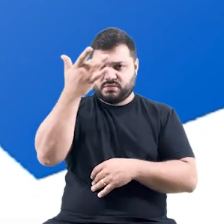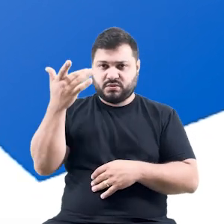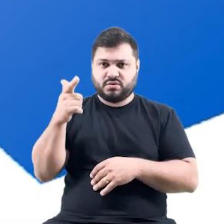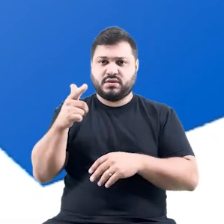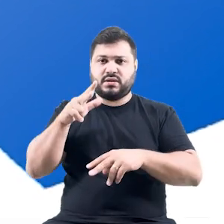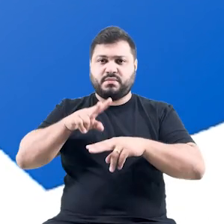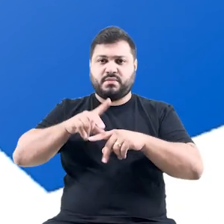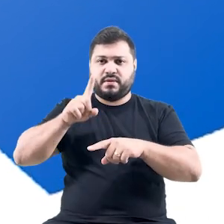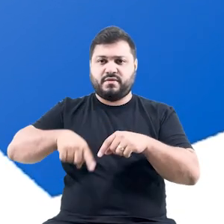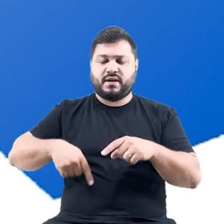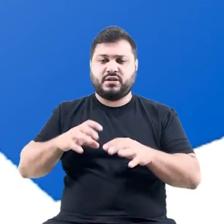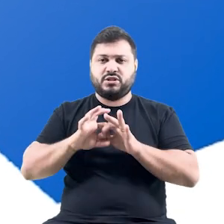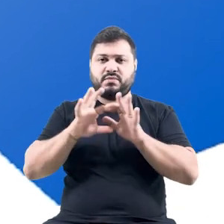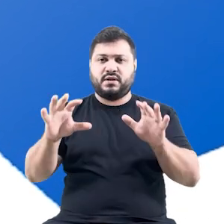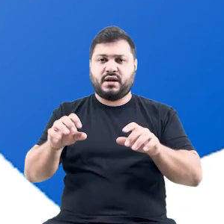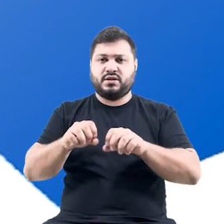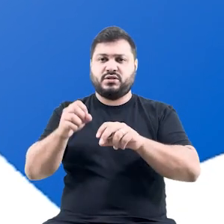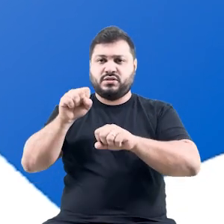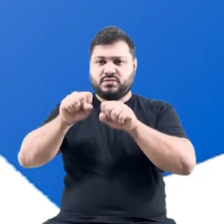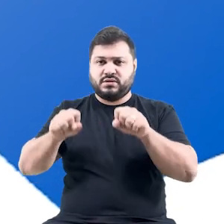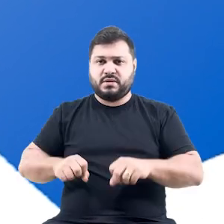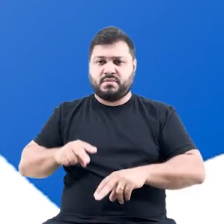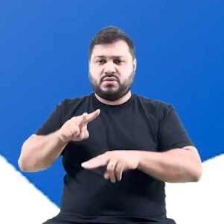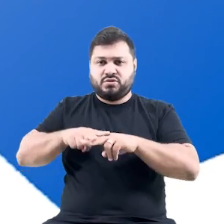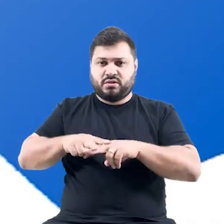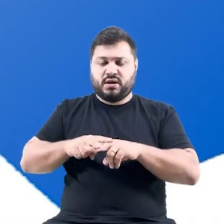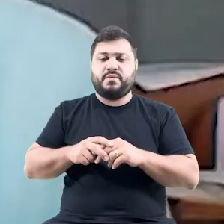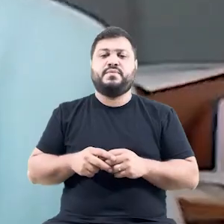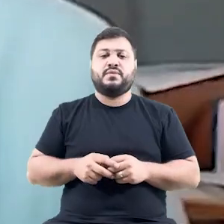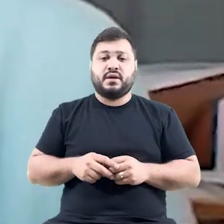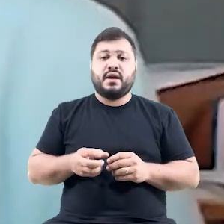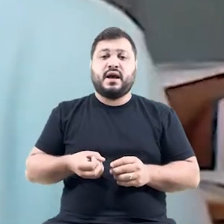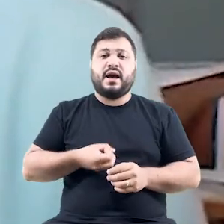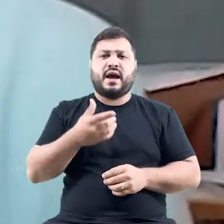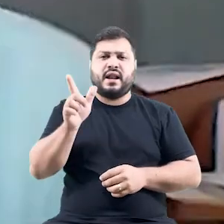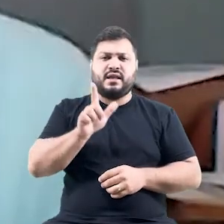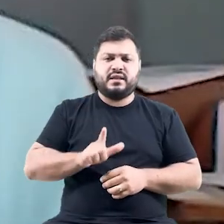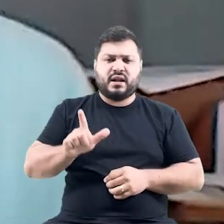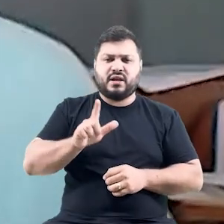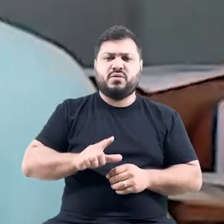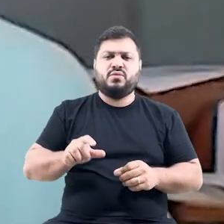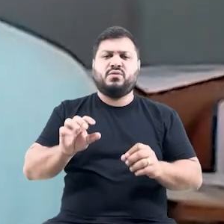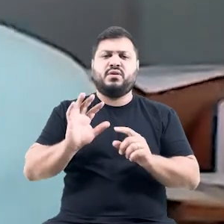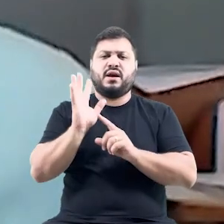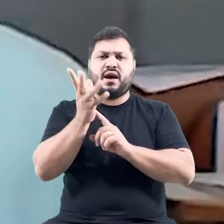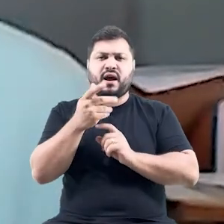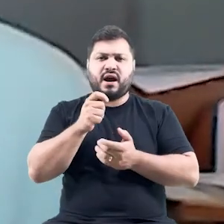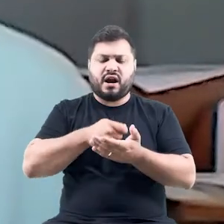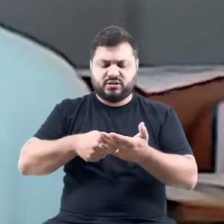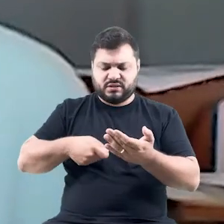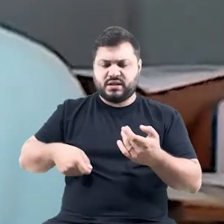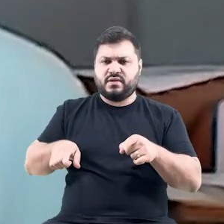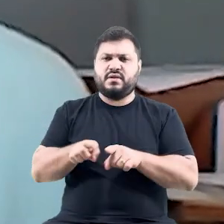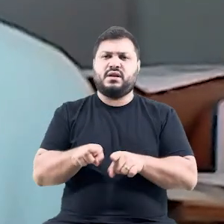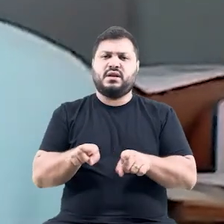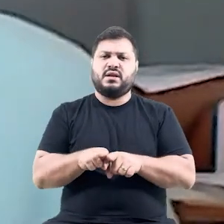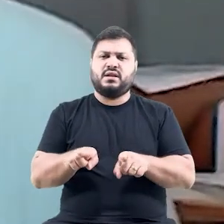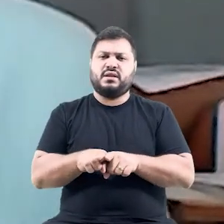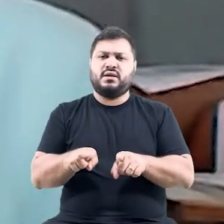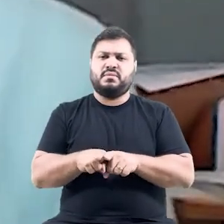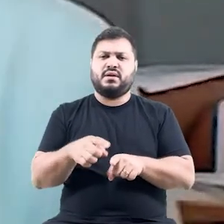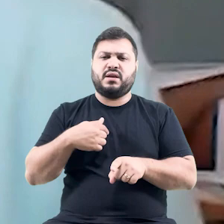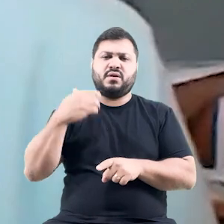Pessoas Privadas de Liberdade no Sistema Prisional, a PENASP. A literatura, a arte de escrever,